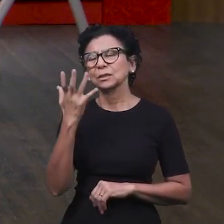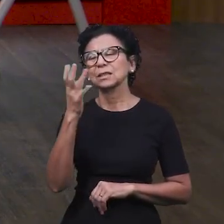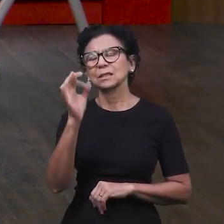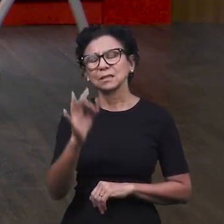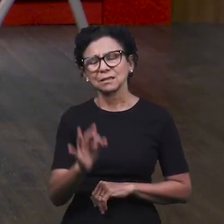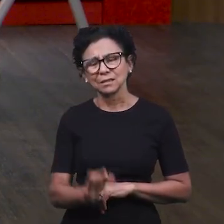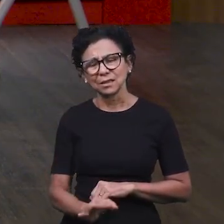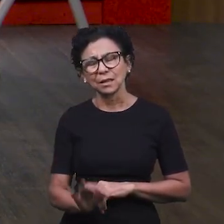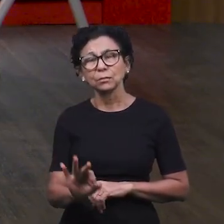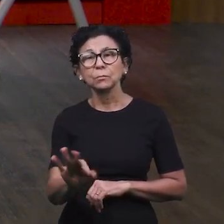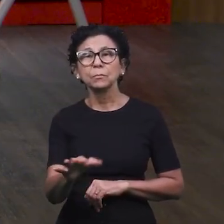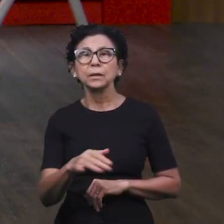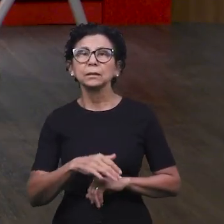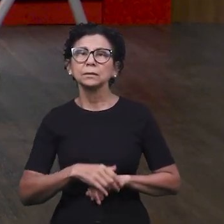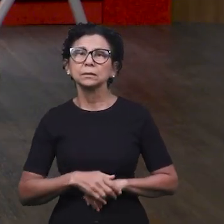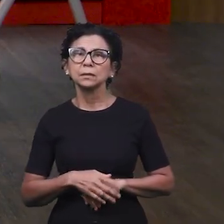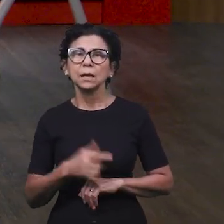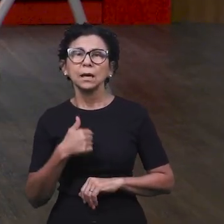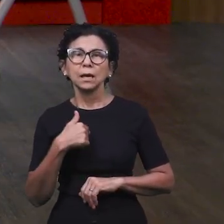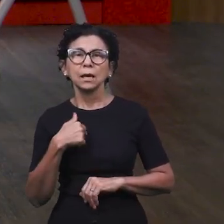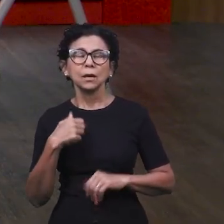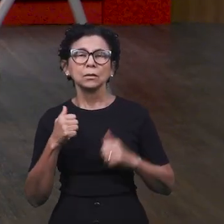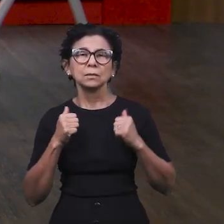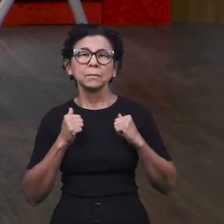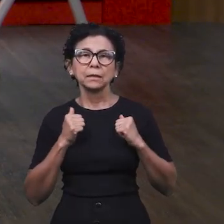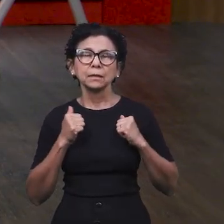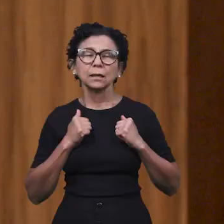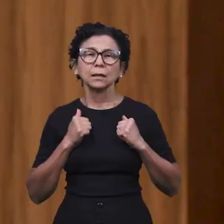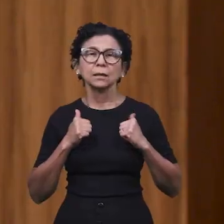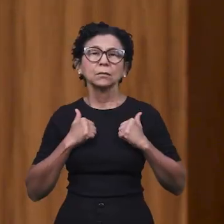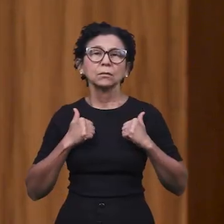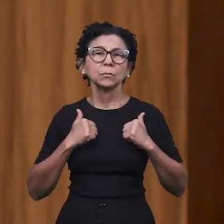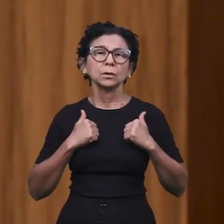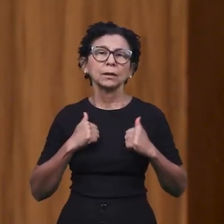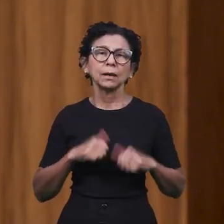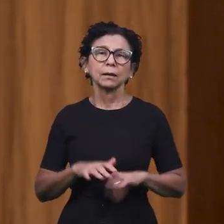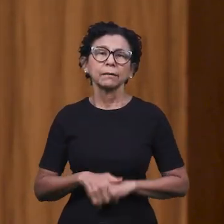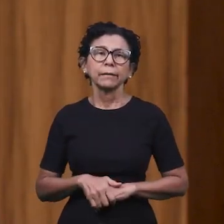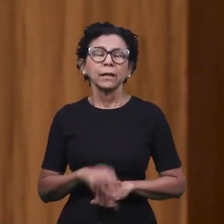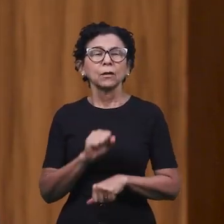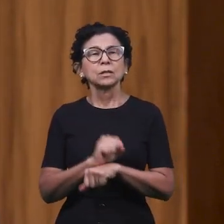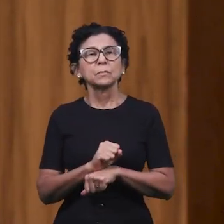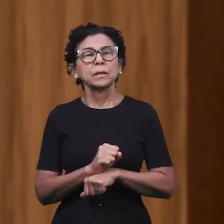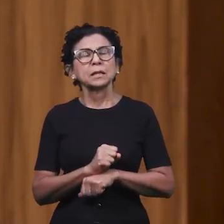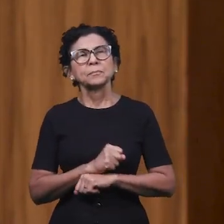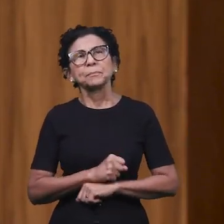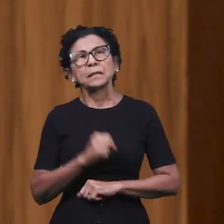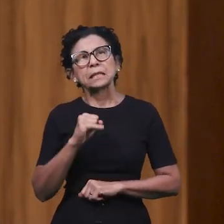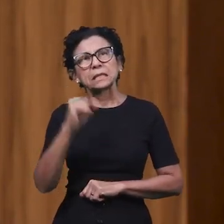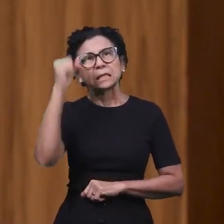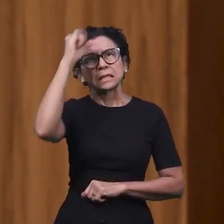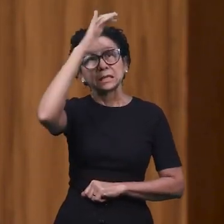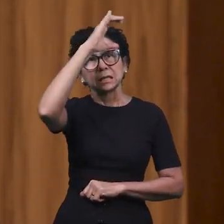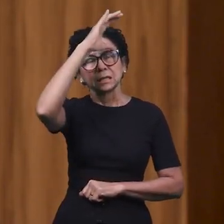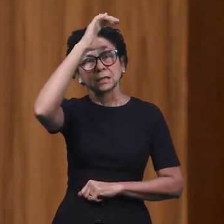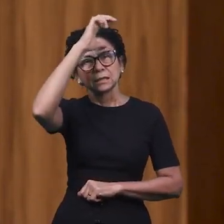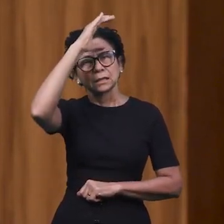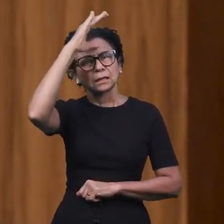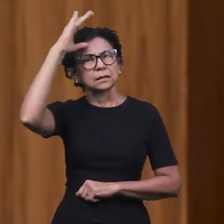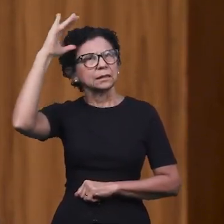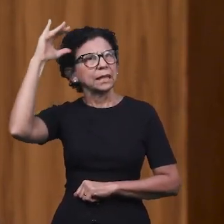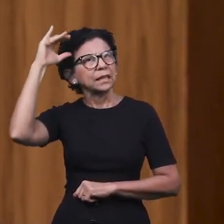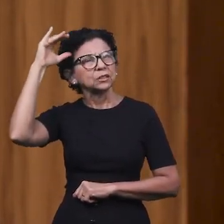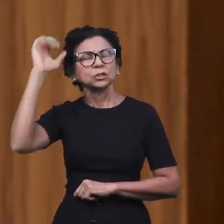no negócio. Eu esperar que o cliente entre, por exemplo, dentro da minha empresa para eu saber se eu vendo ou não. Então eu tenho que planejar. Eu preciso de metas